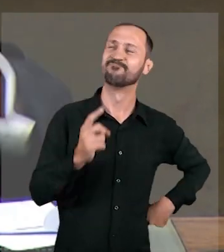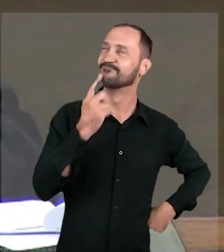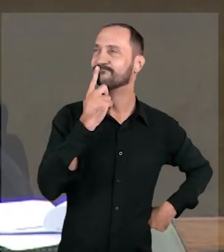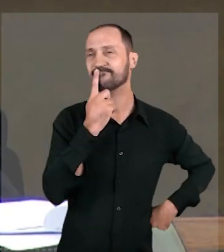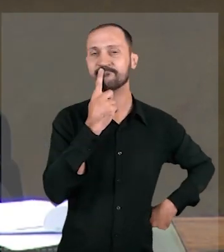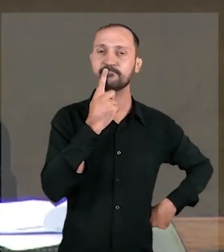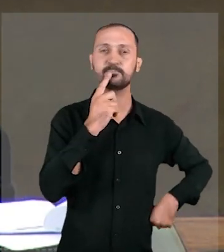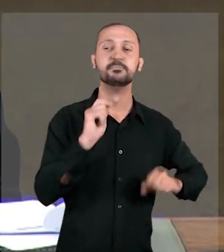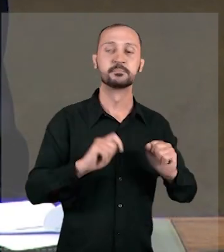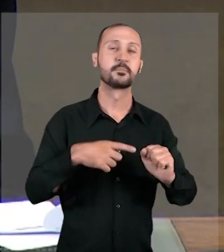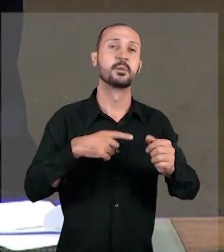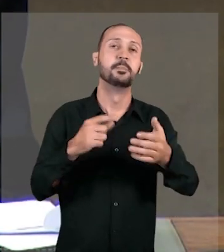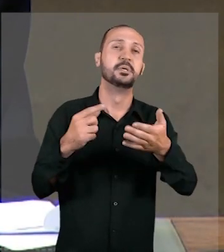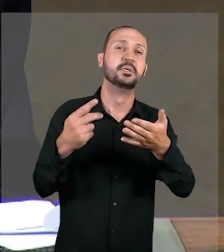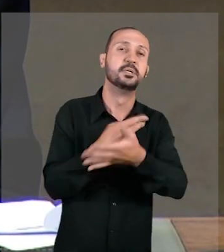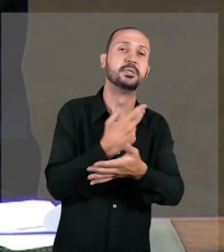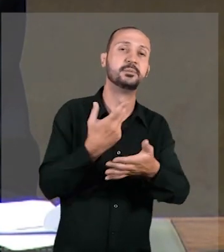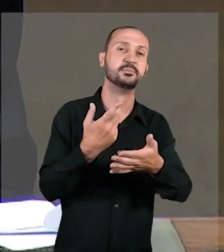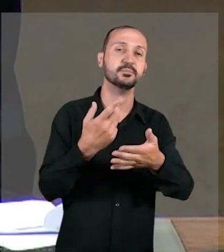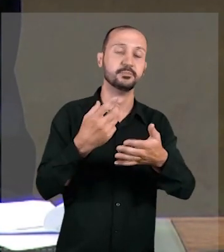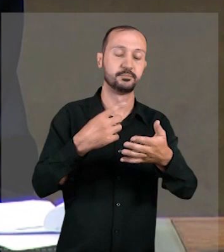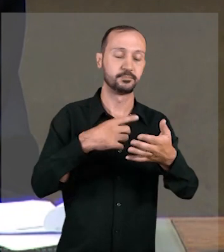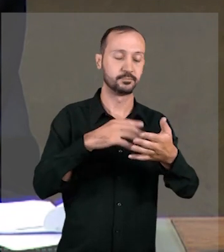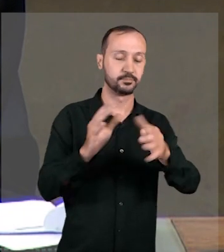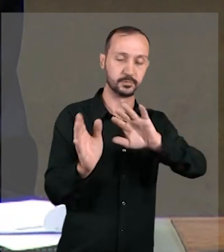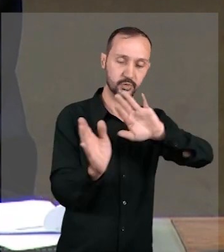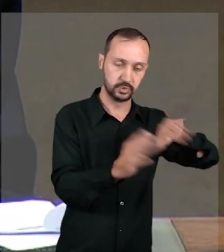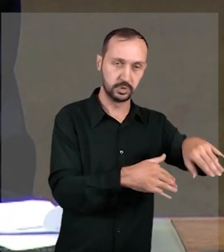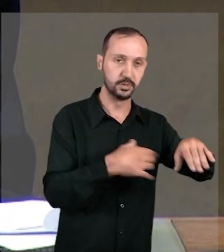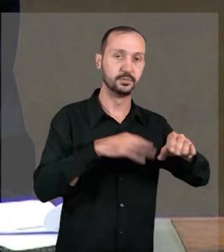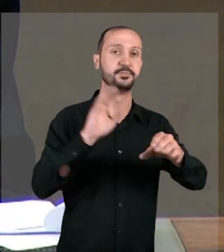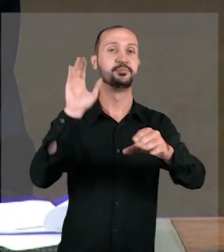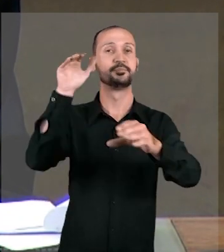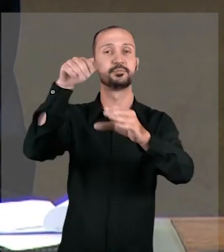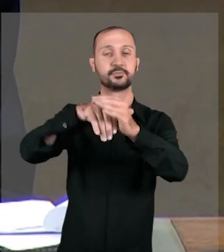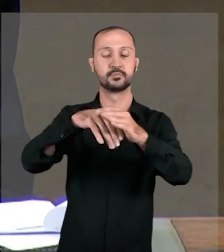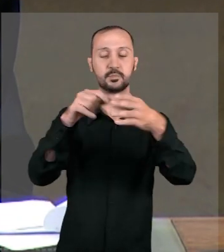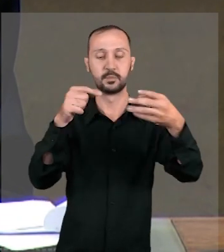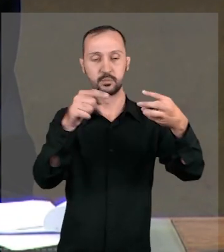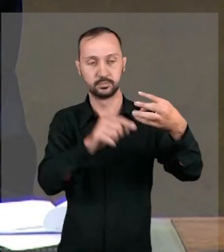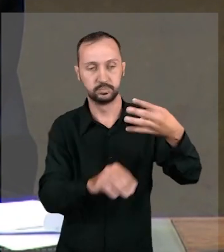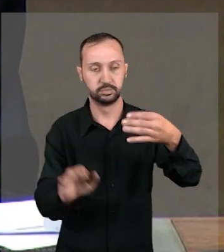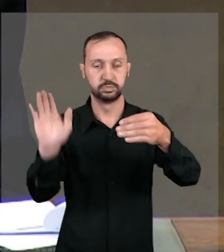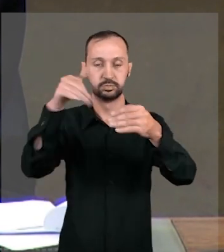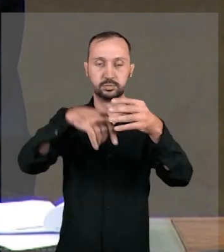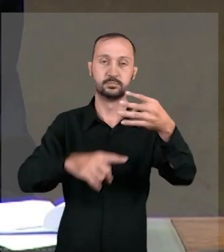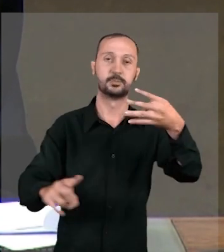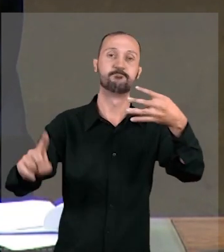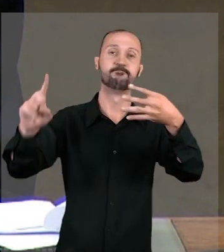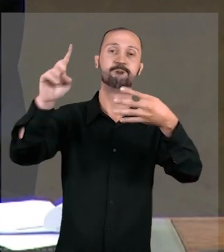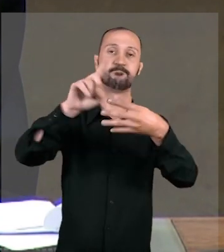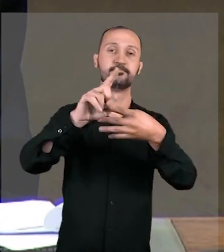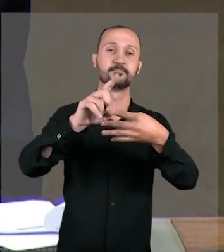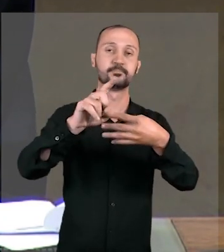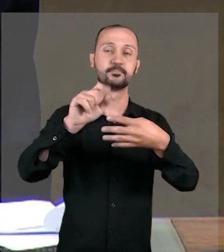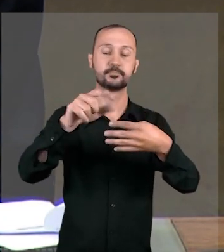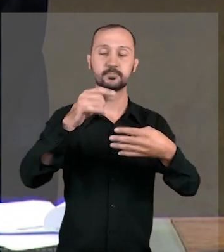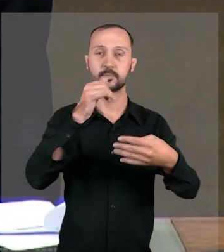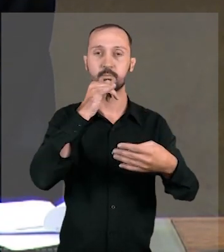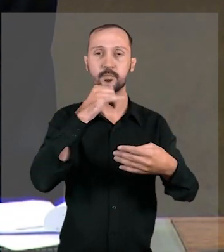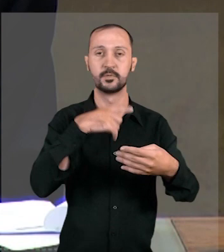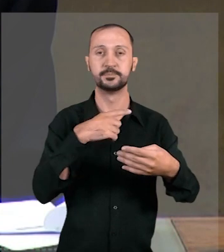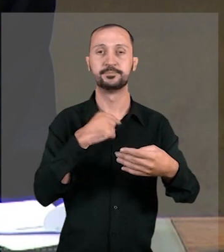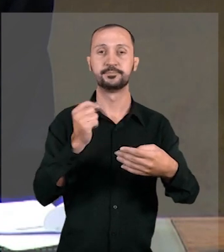lista, ele pode votar no seu candidato para o topo da lista. Se o candidato obtiver